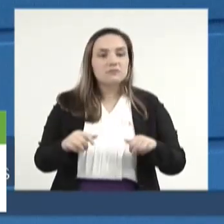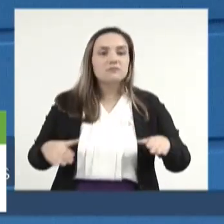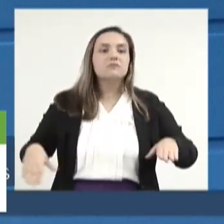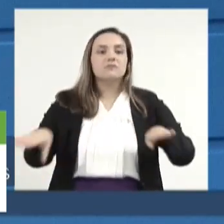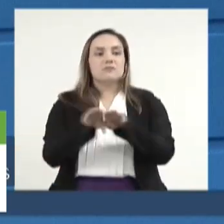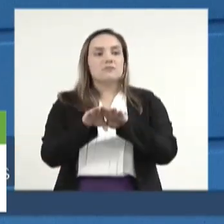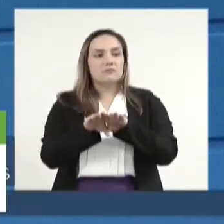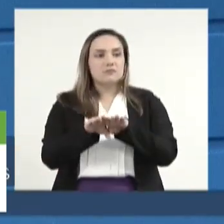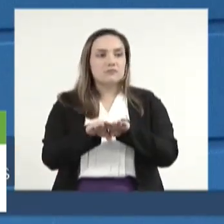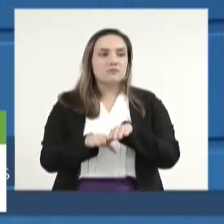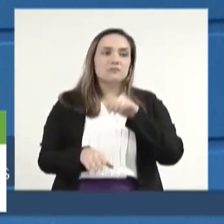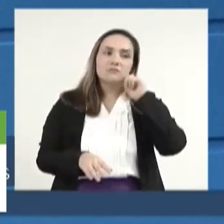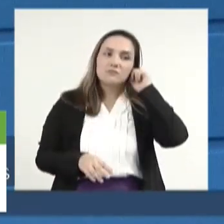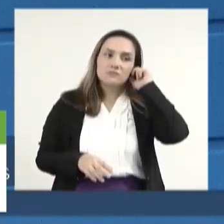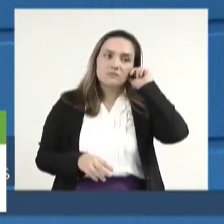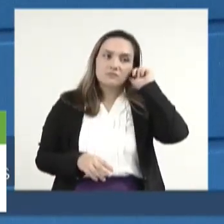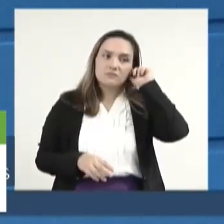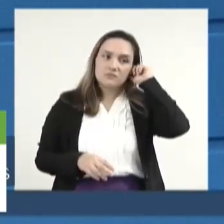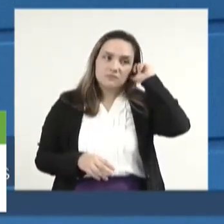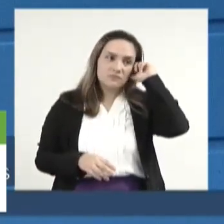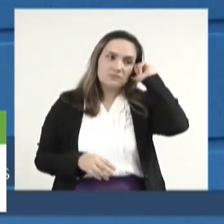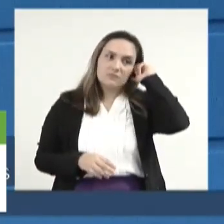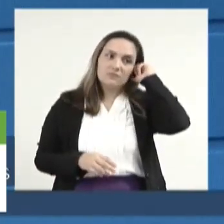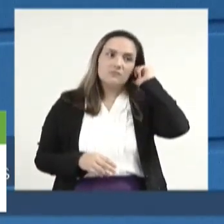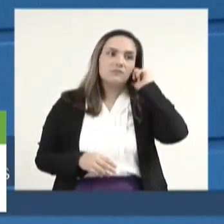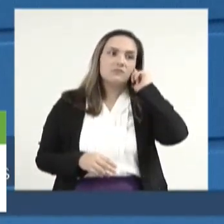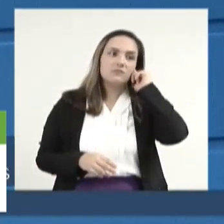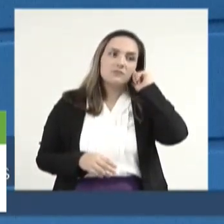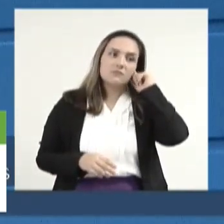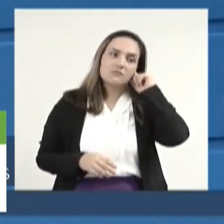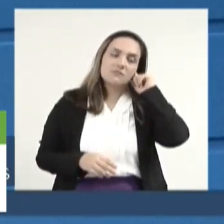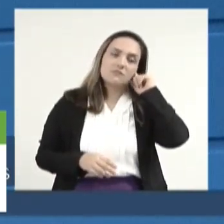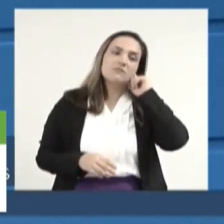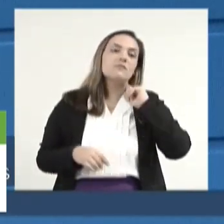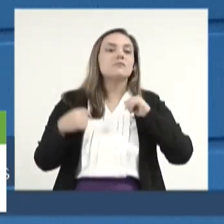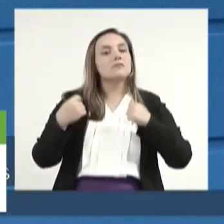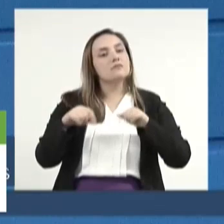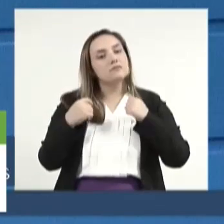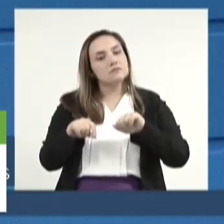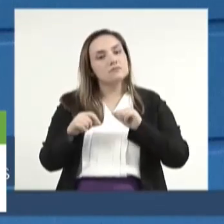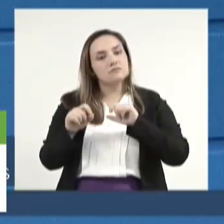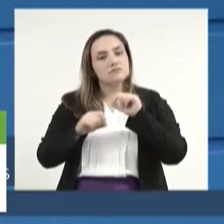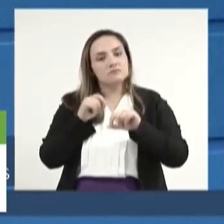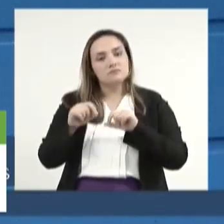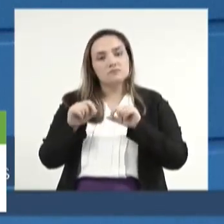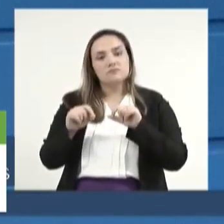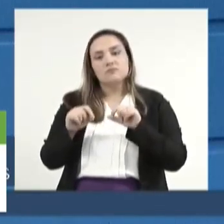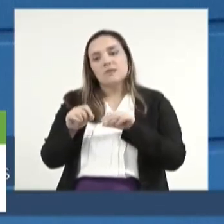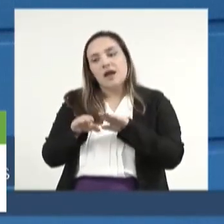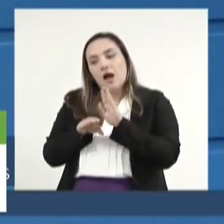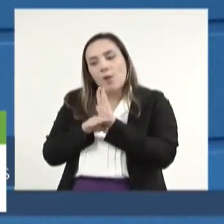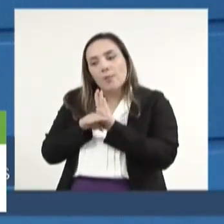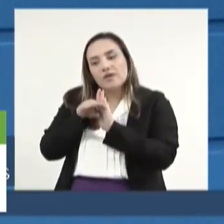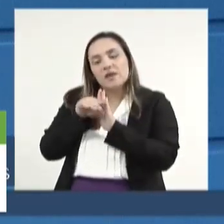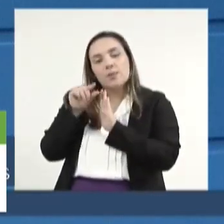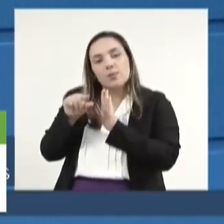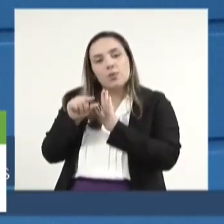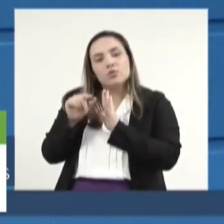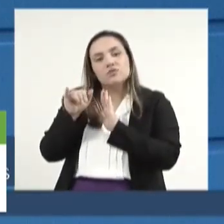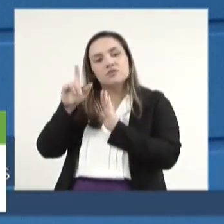contratado que acabou gerando um reajuste para quem era graduado e menos reajuste para quem